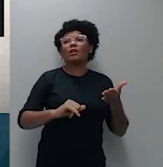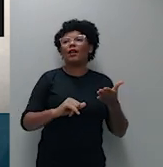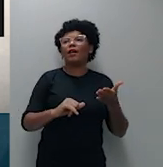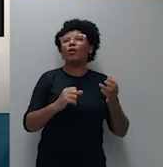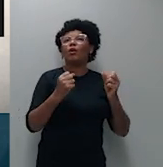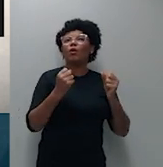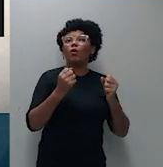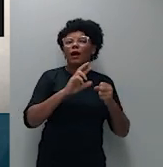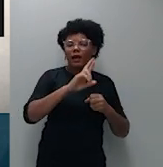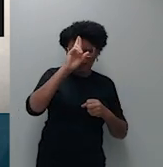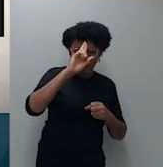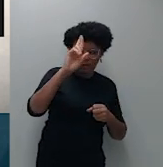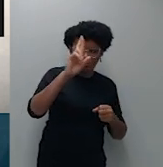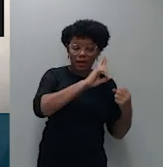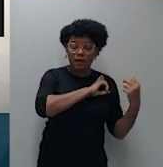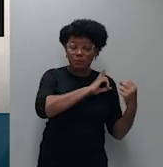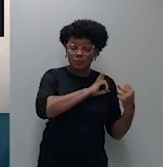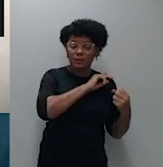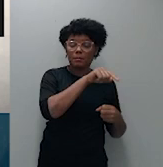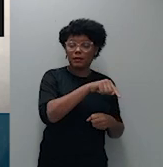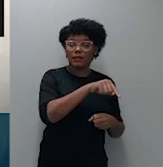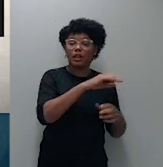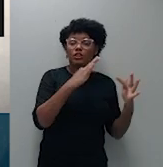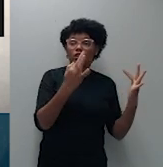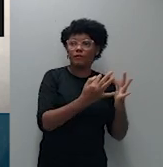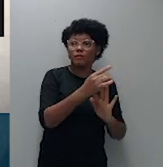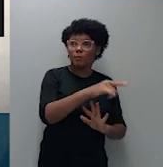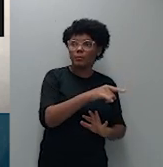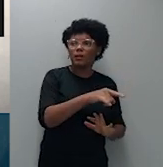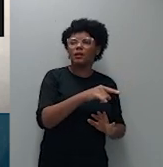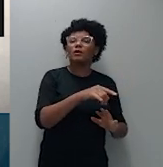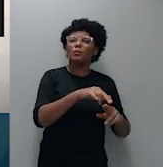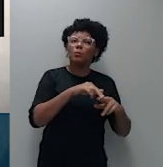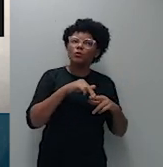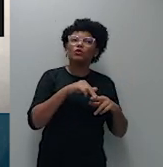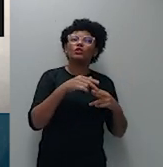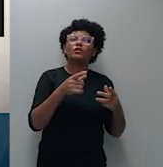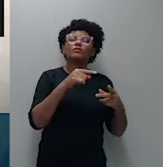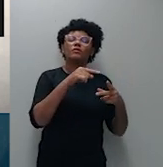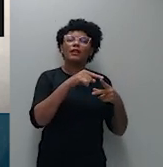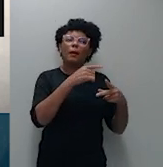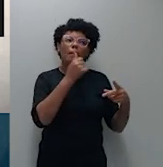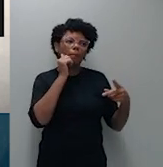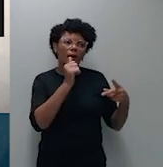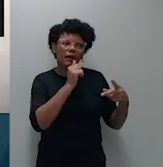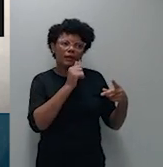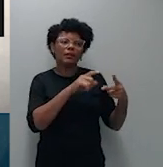cumulada com anulação do genitor